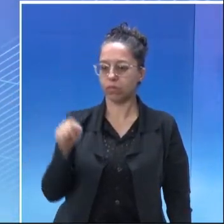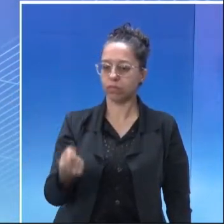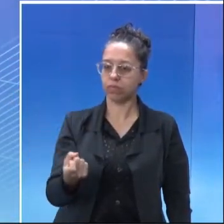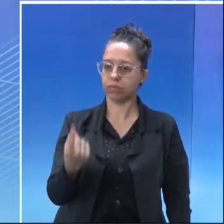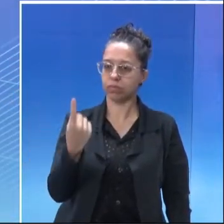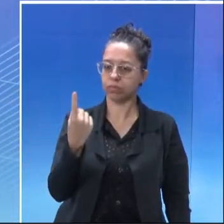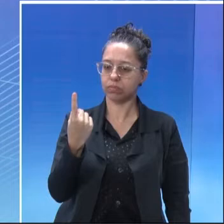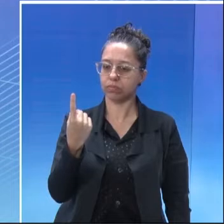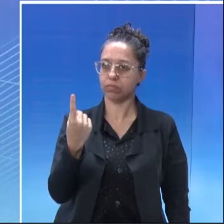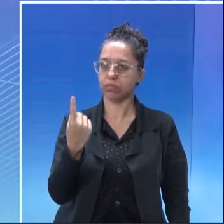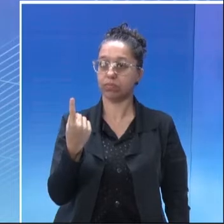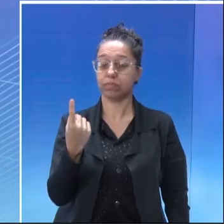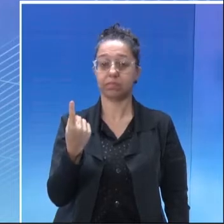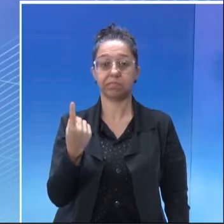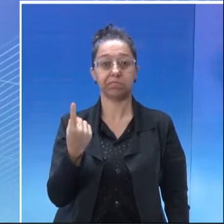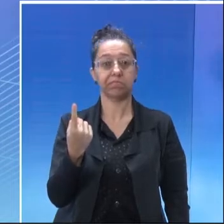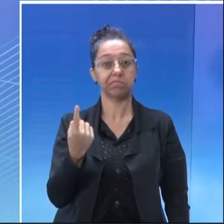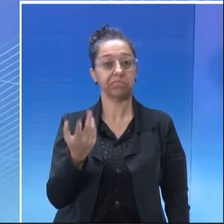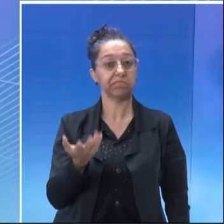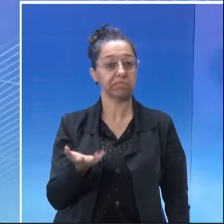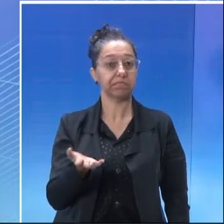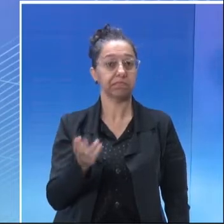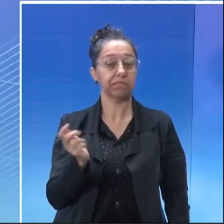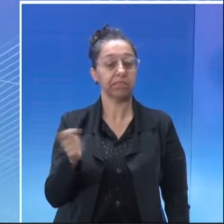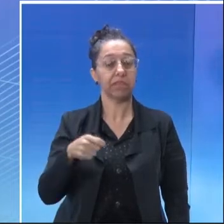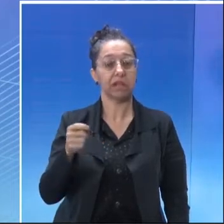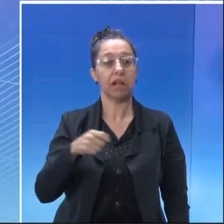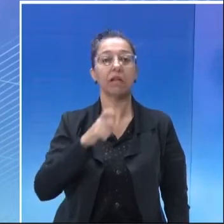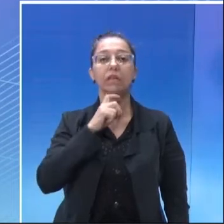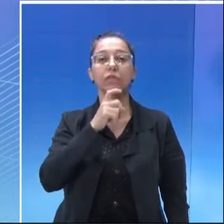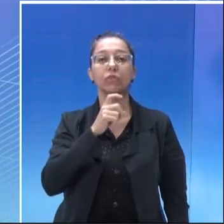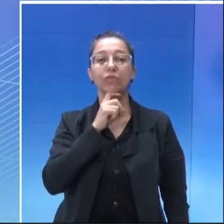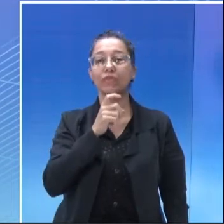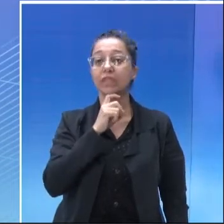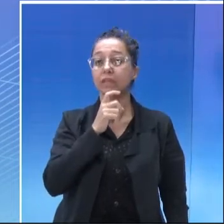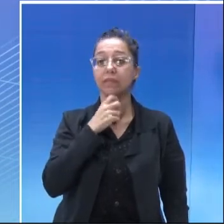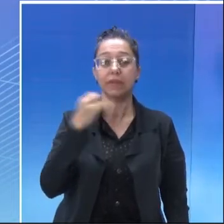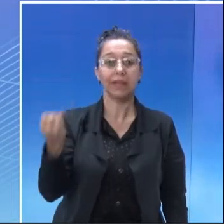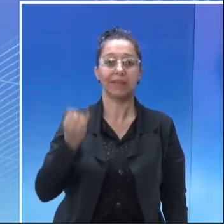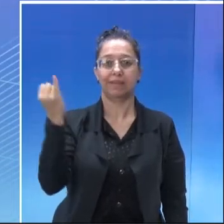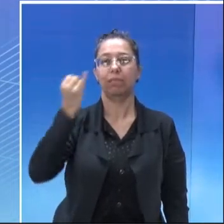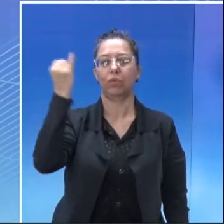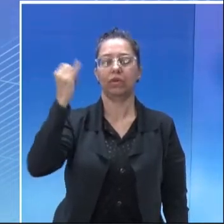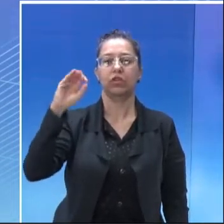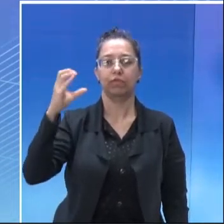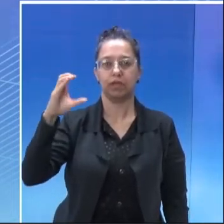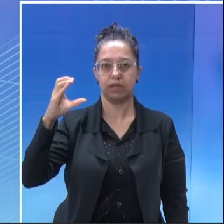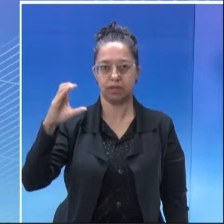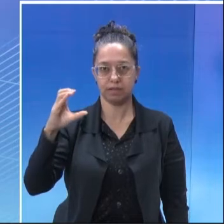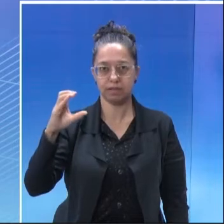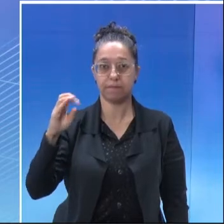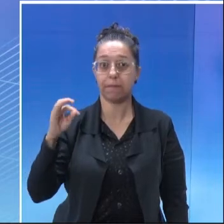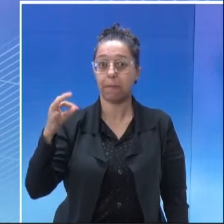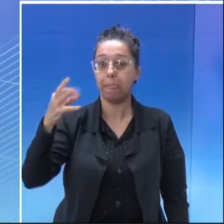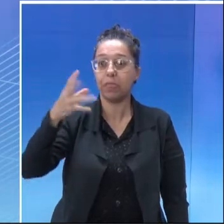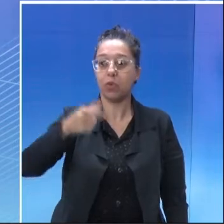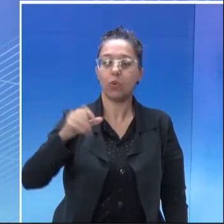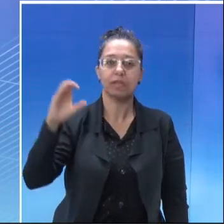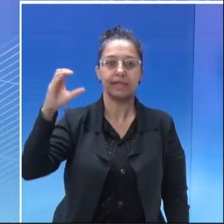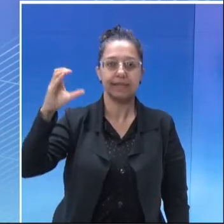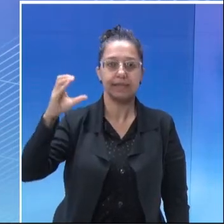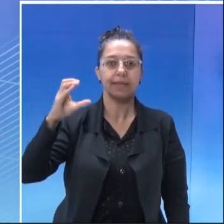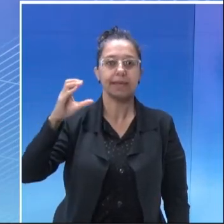ser repensada, tem que ser refeita. Isso é o que nós chamamos de dúvida metódica. É muito importante para a ciência